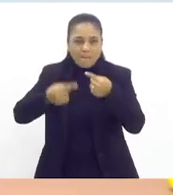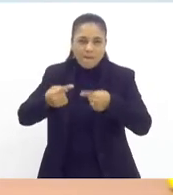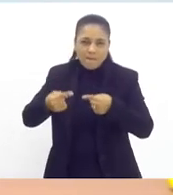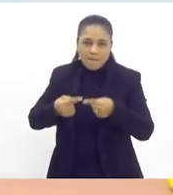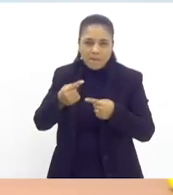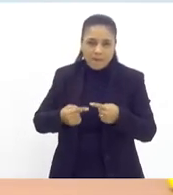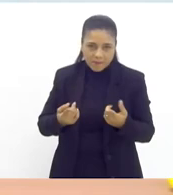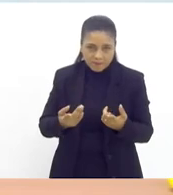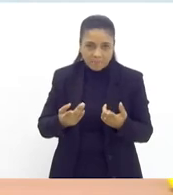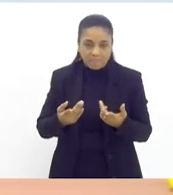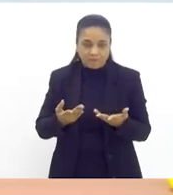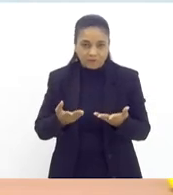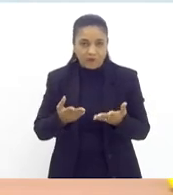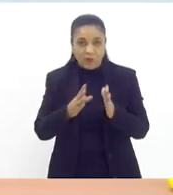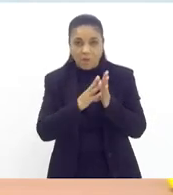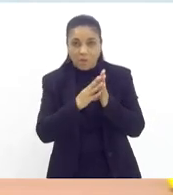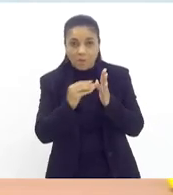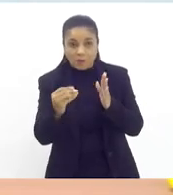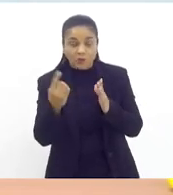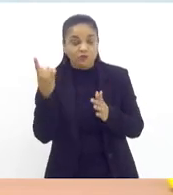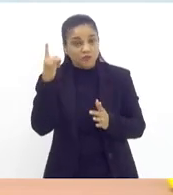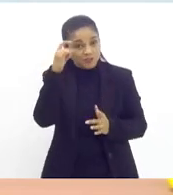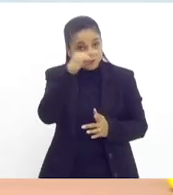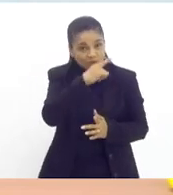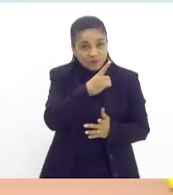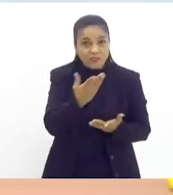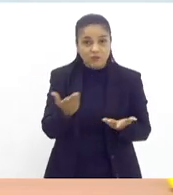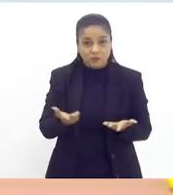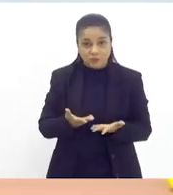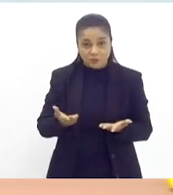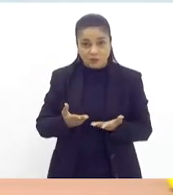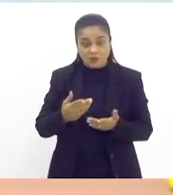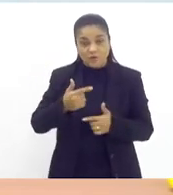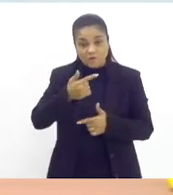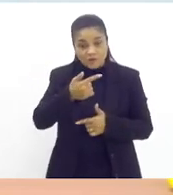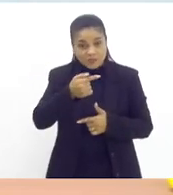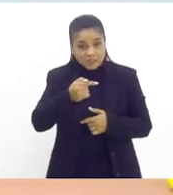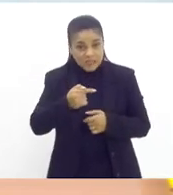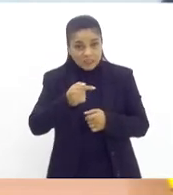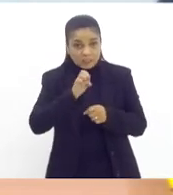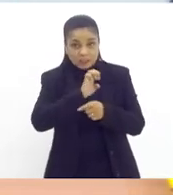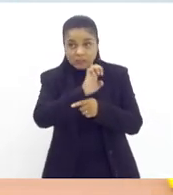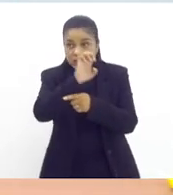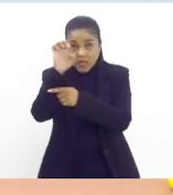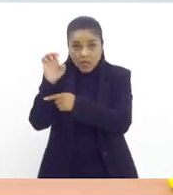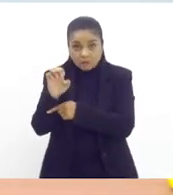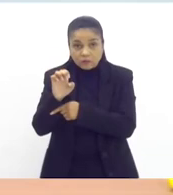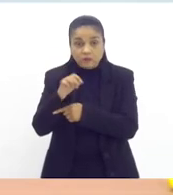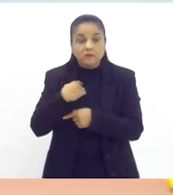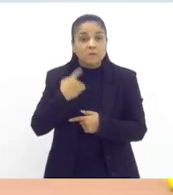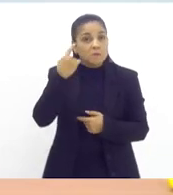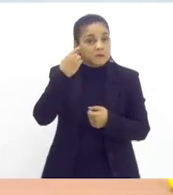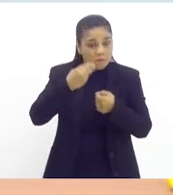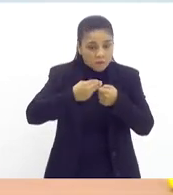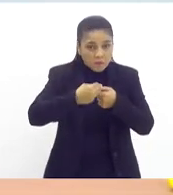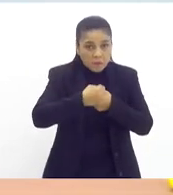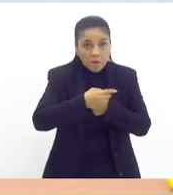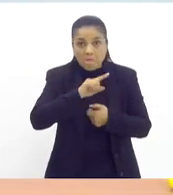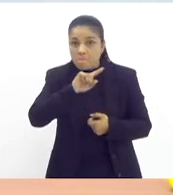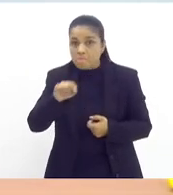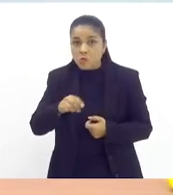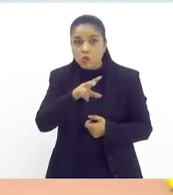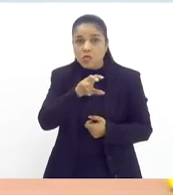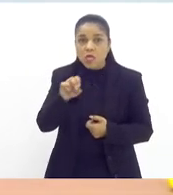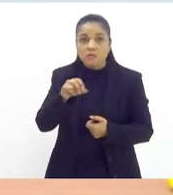esse modelo de câmara de compensação já é complexo por 27 estados, imagine para 5.570 municípios, aí não é